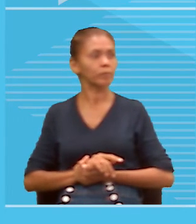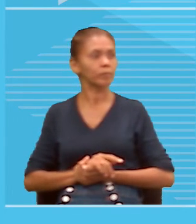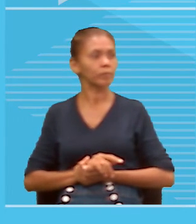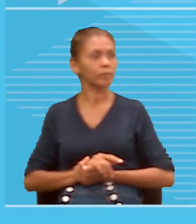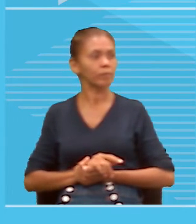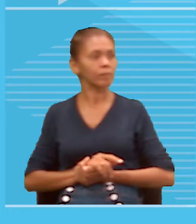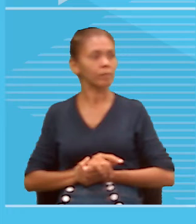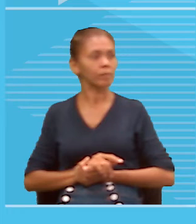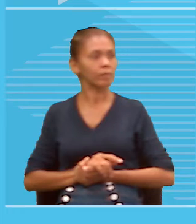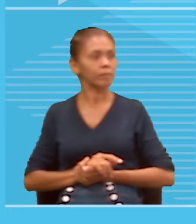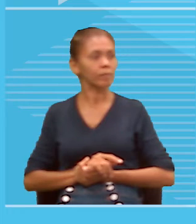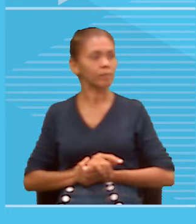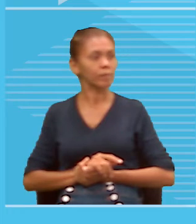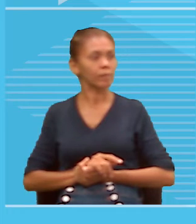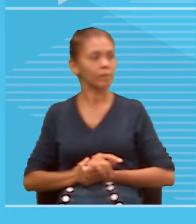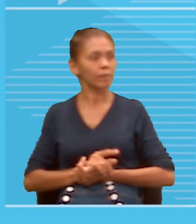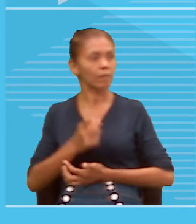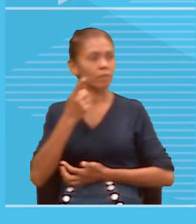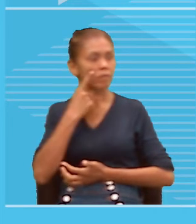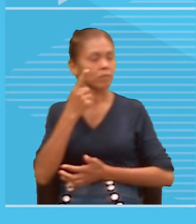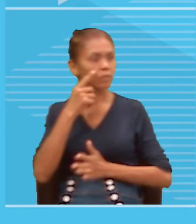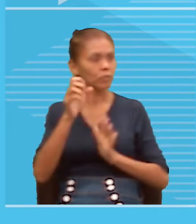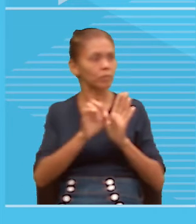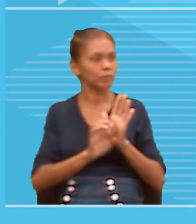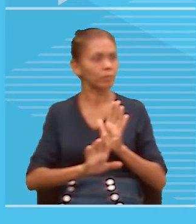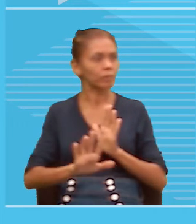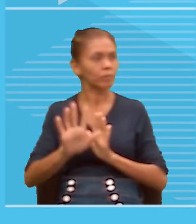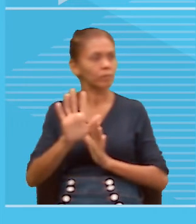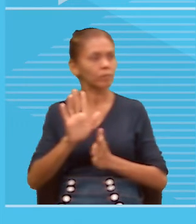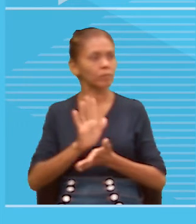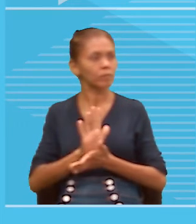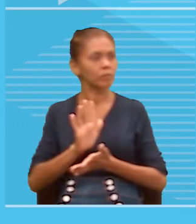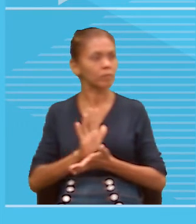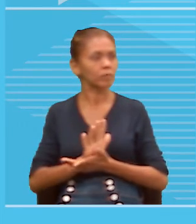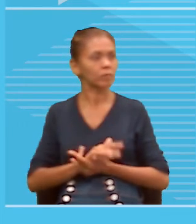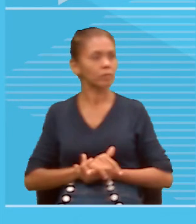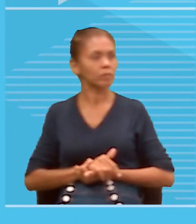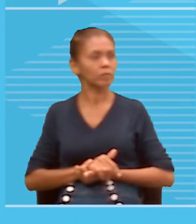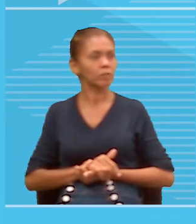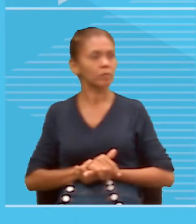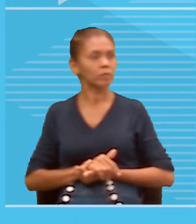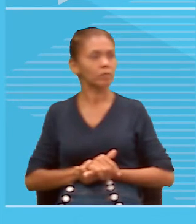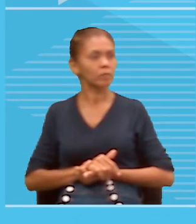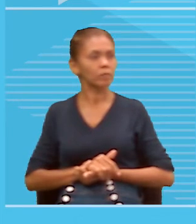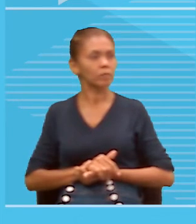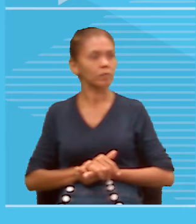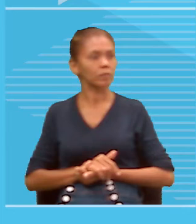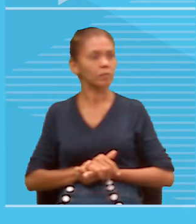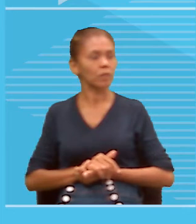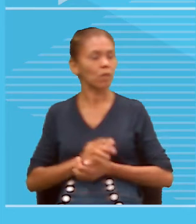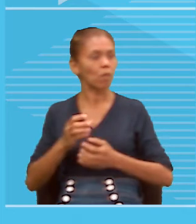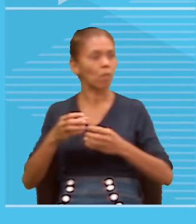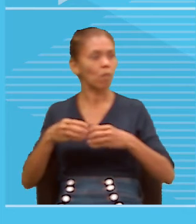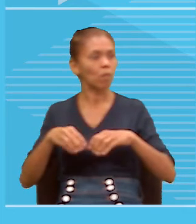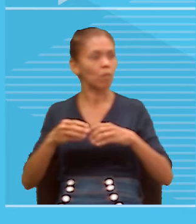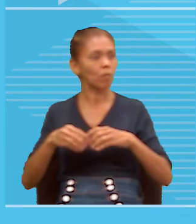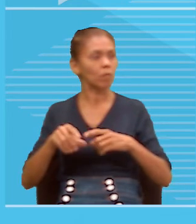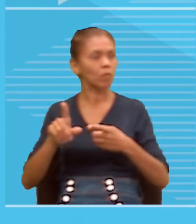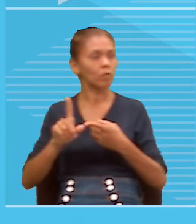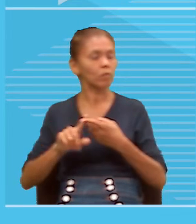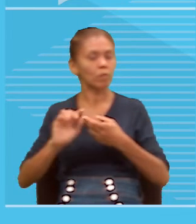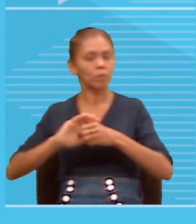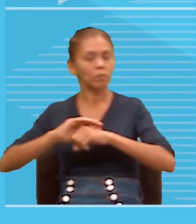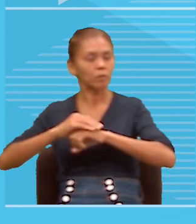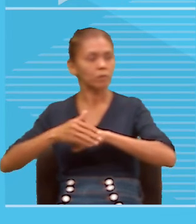né trazendo aqui ó temos aqui um ovo com a sua casca né a gente tem